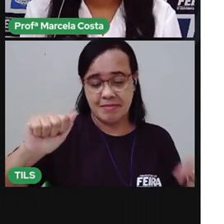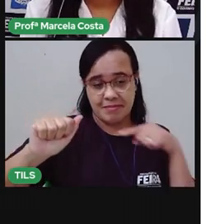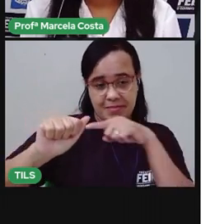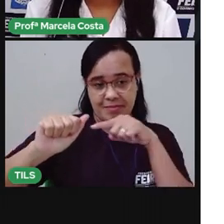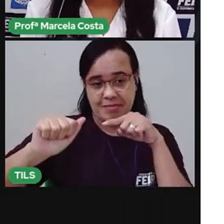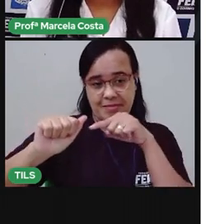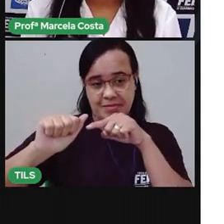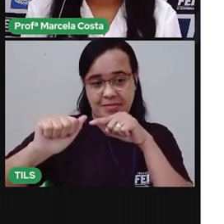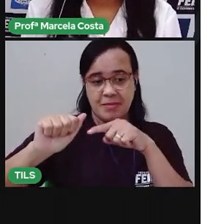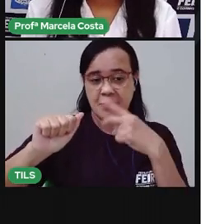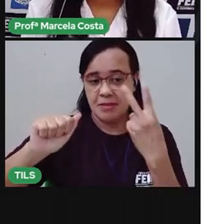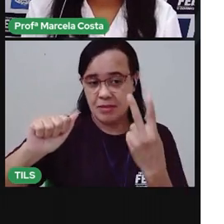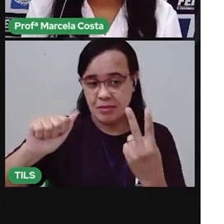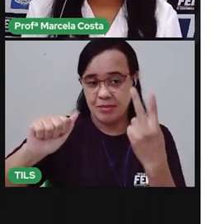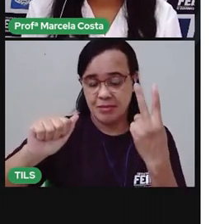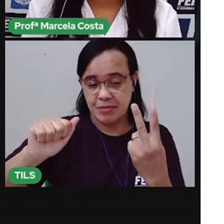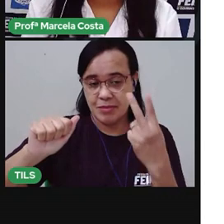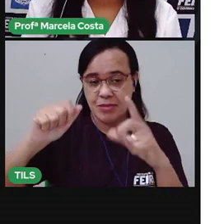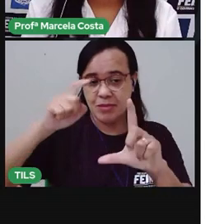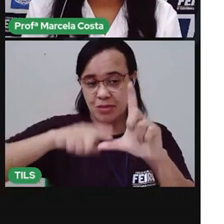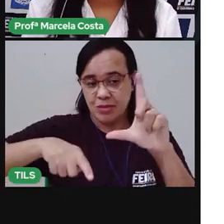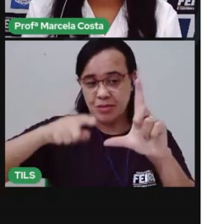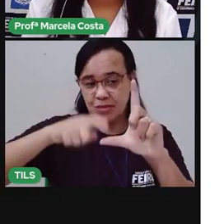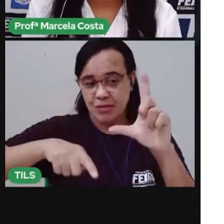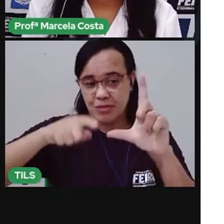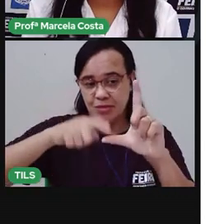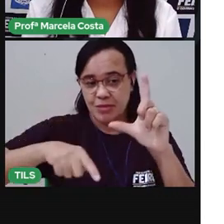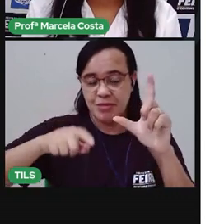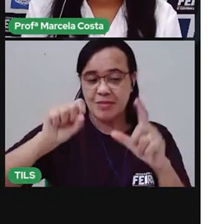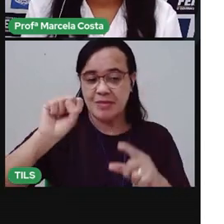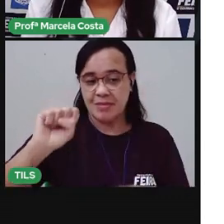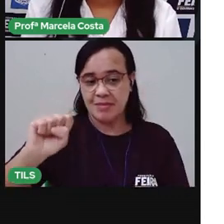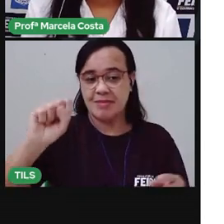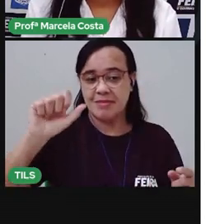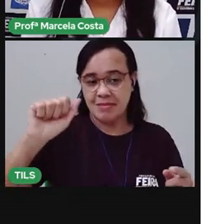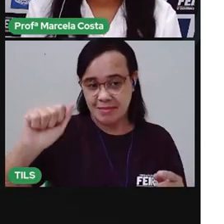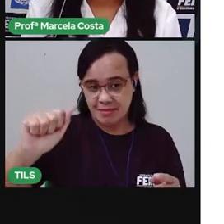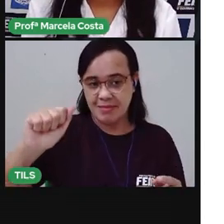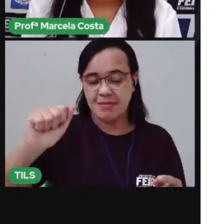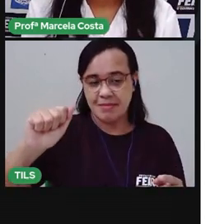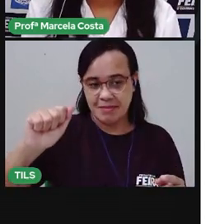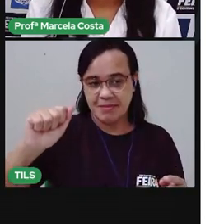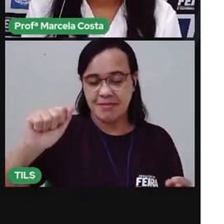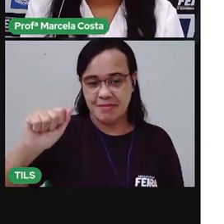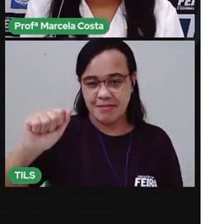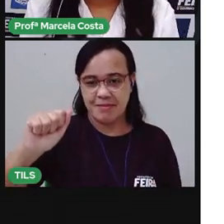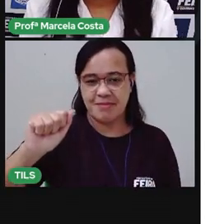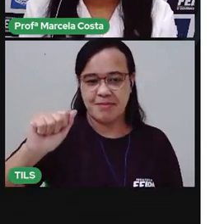A duas letrinhas que juntam tô arrumando o som de Sá Costa